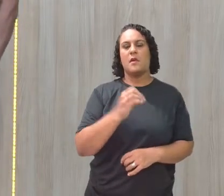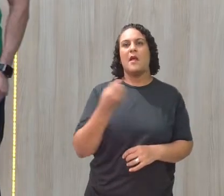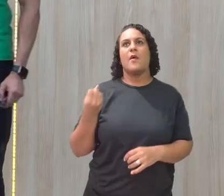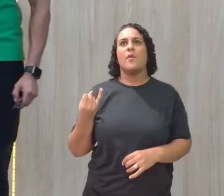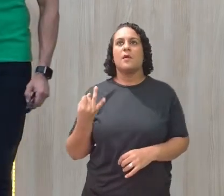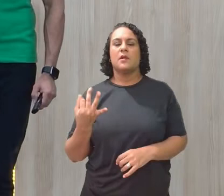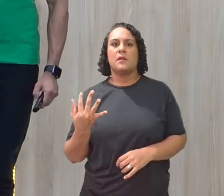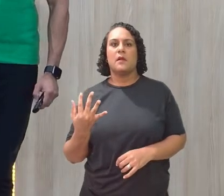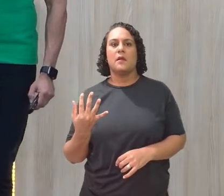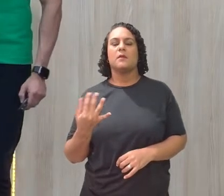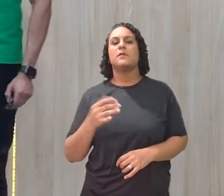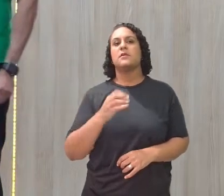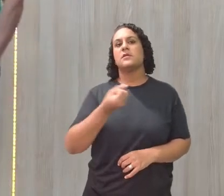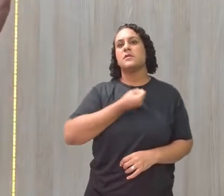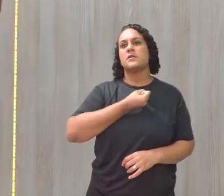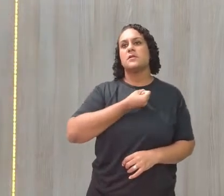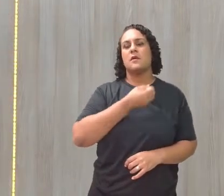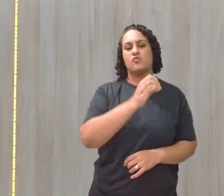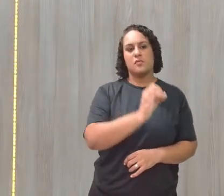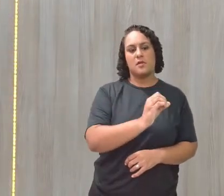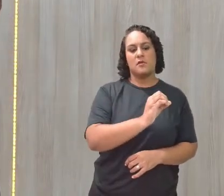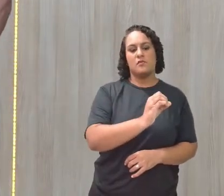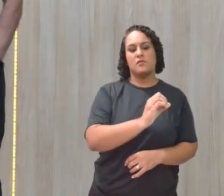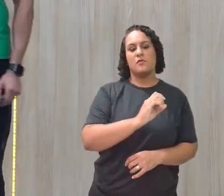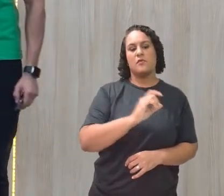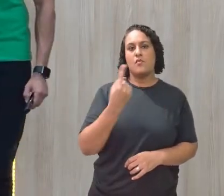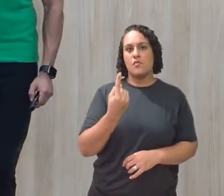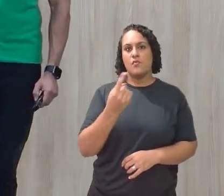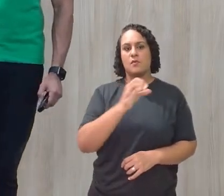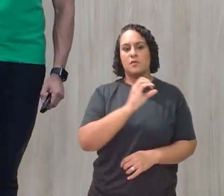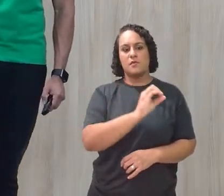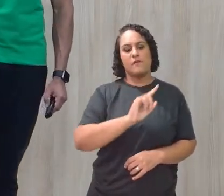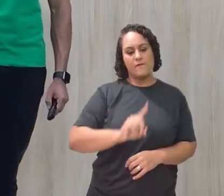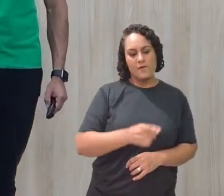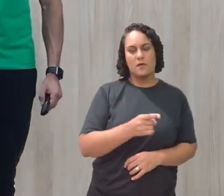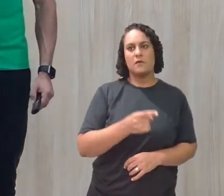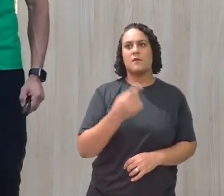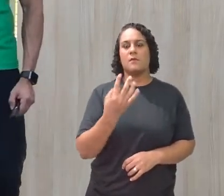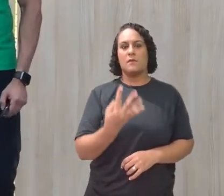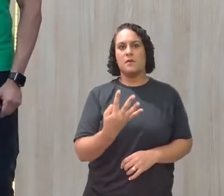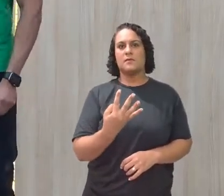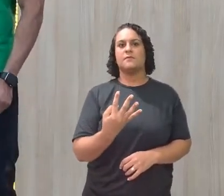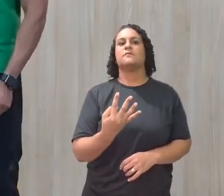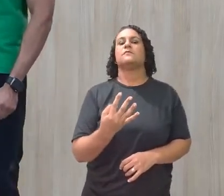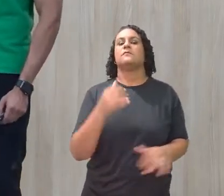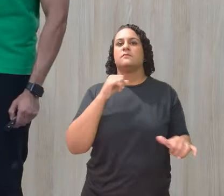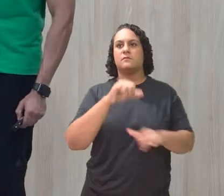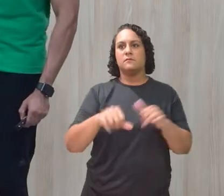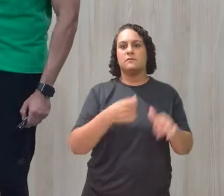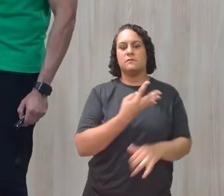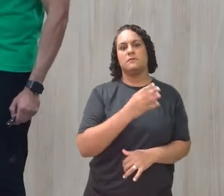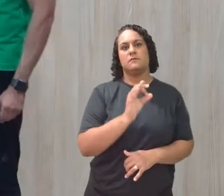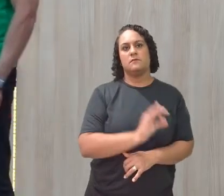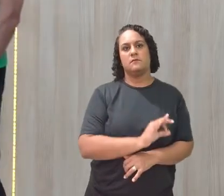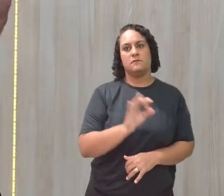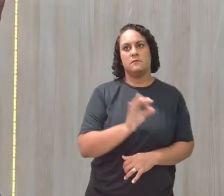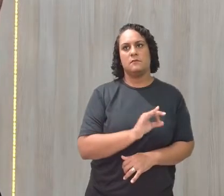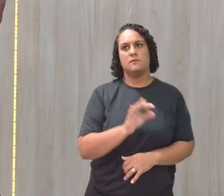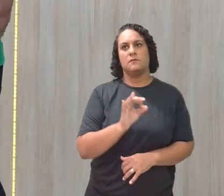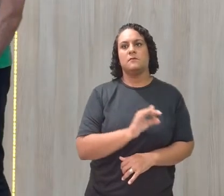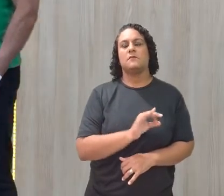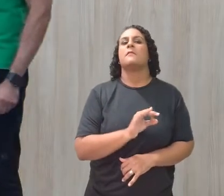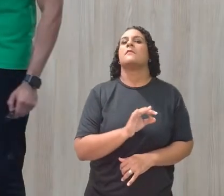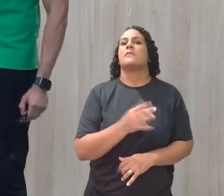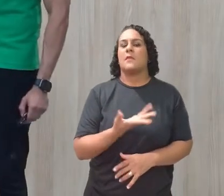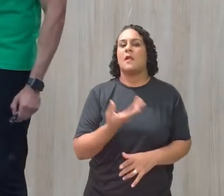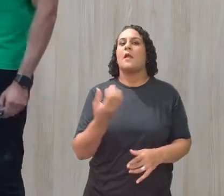números que fica depois da vírgula é a quantidade de zeros que aparecem aqui. Transformei aí 40% em um